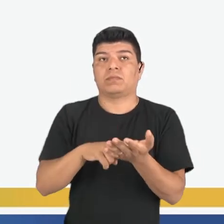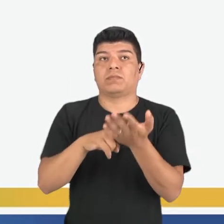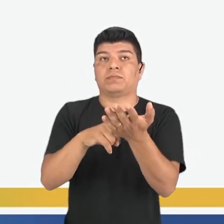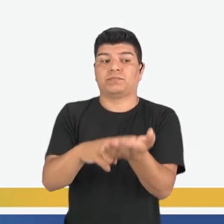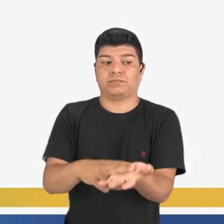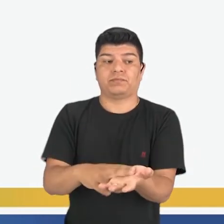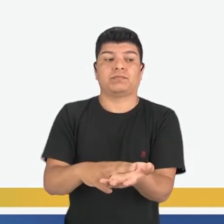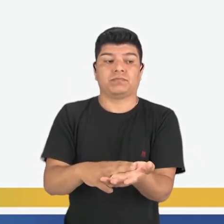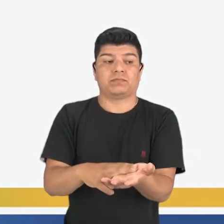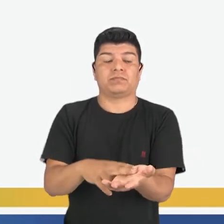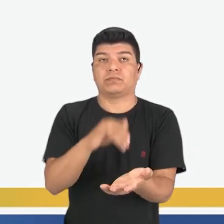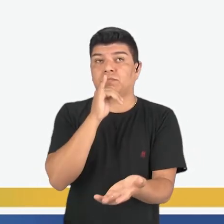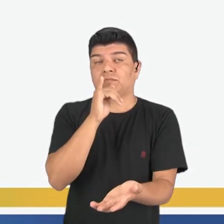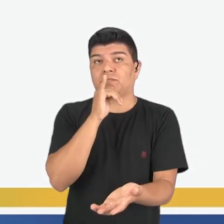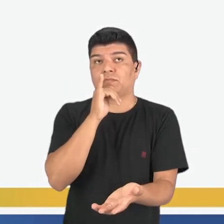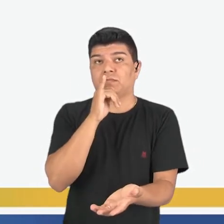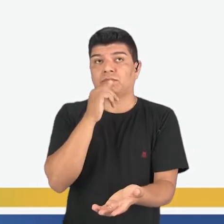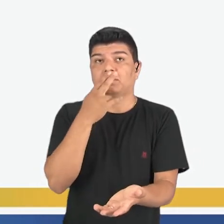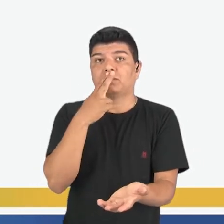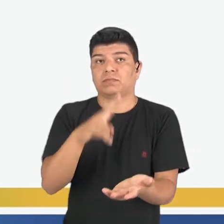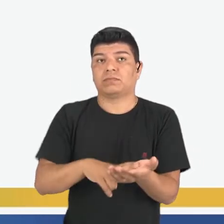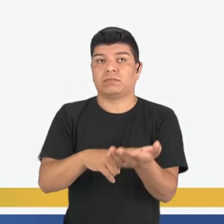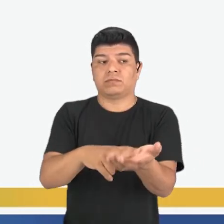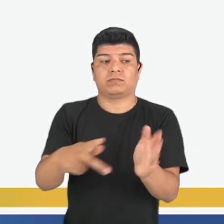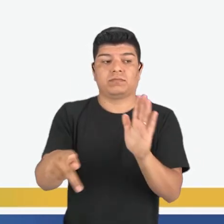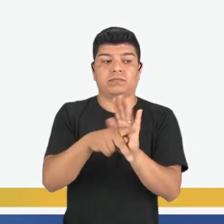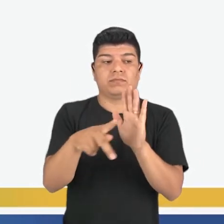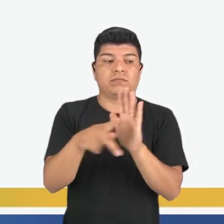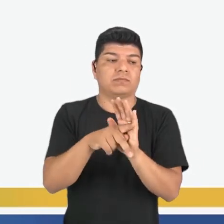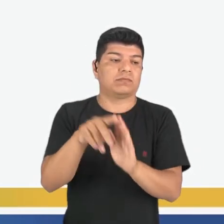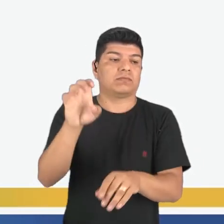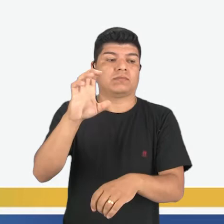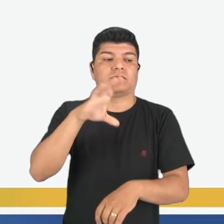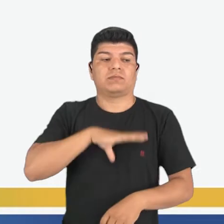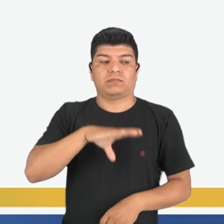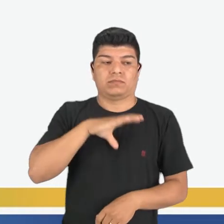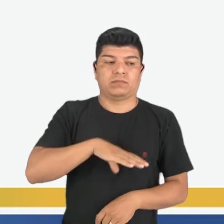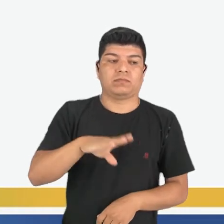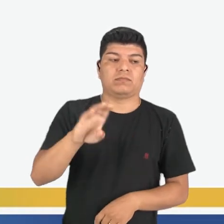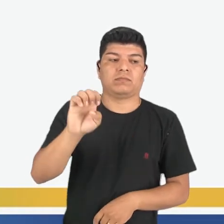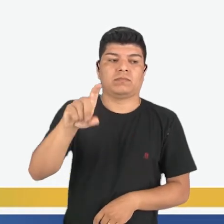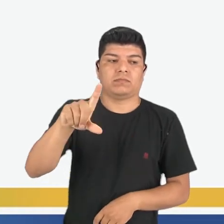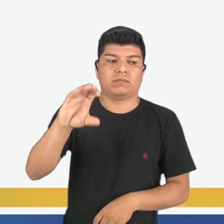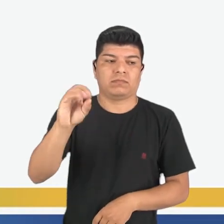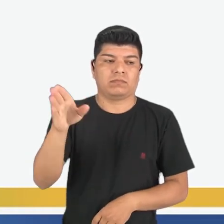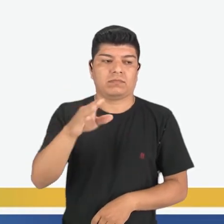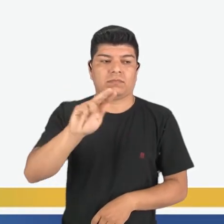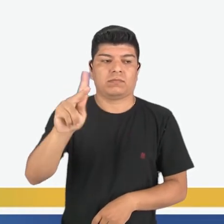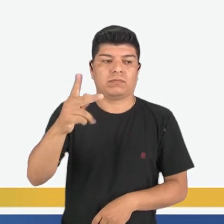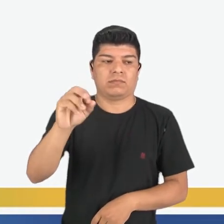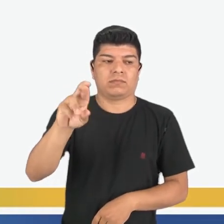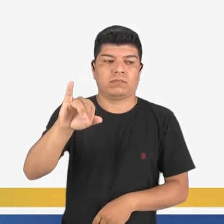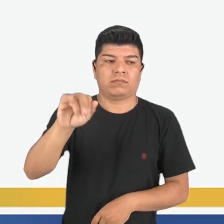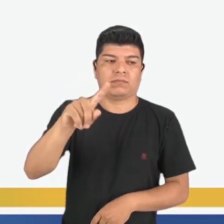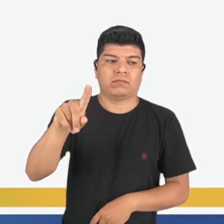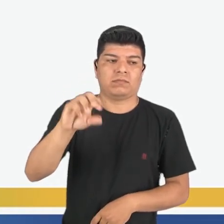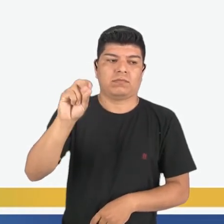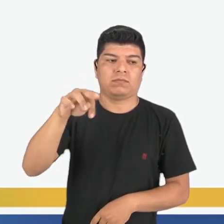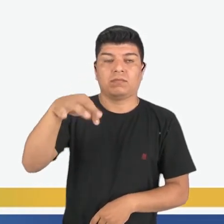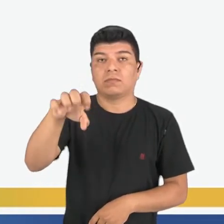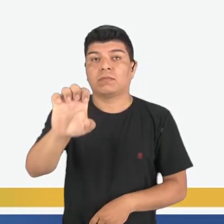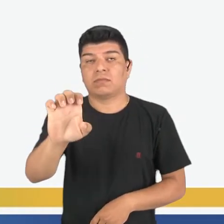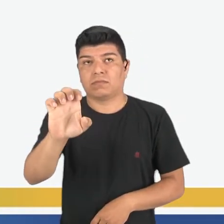comigo, ó. Veja o exemplo de uma carta pessoal. Aí a cidade, ó, Belo Horizonte, 8 de fevereiro de